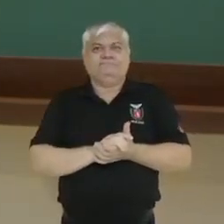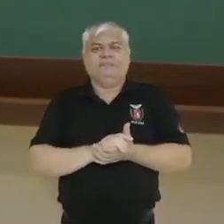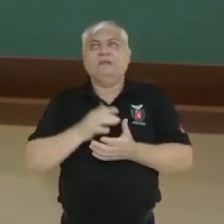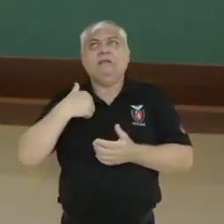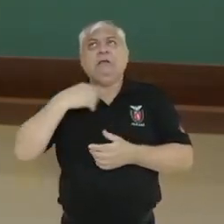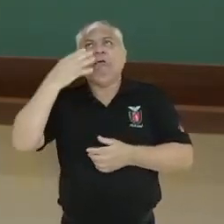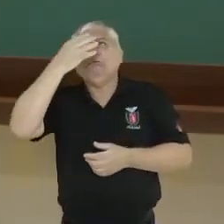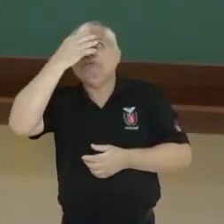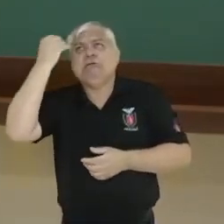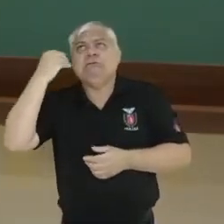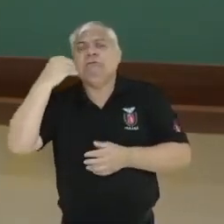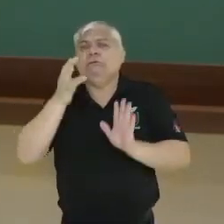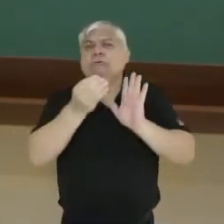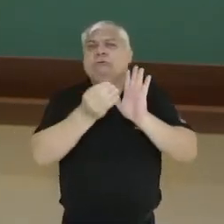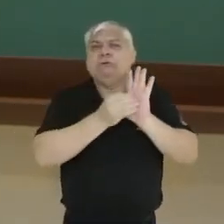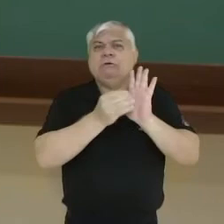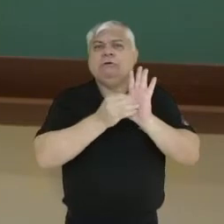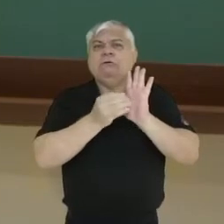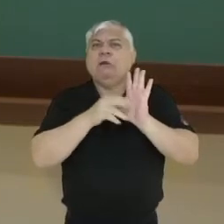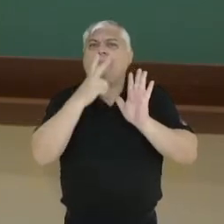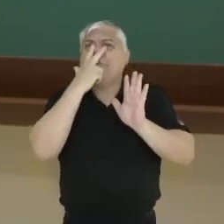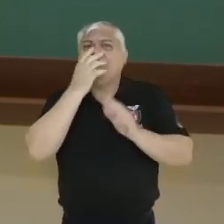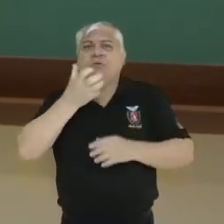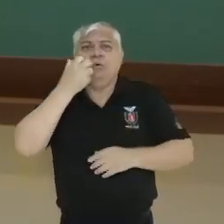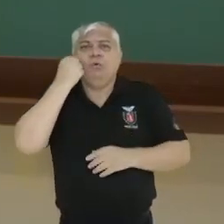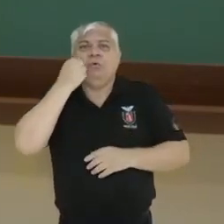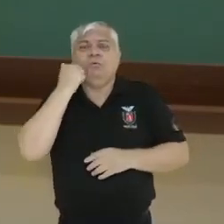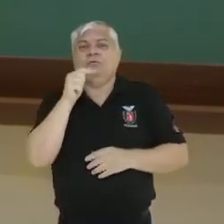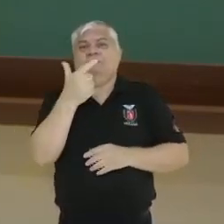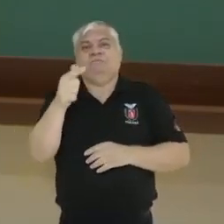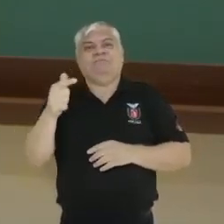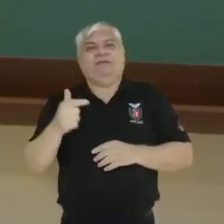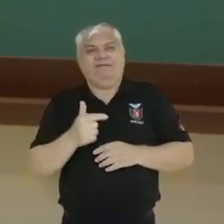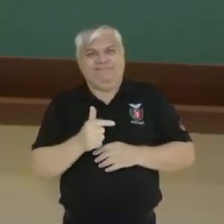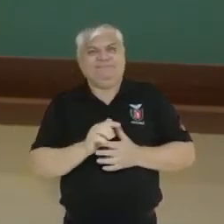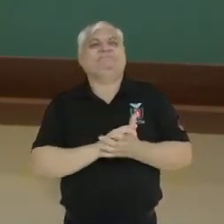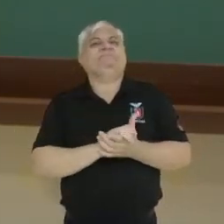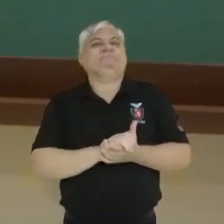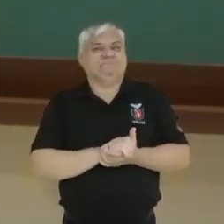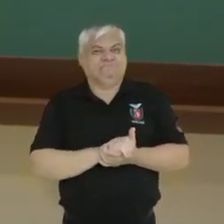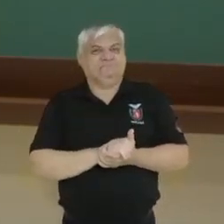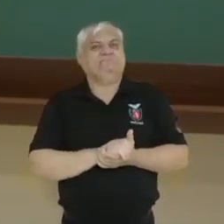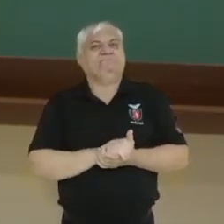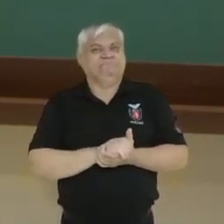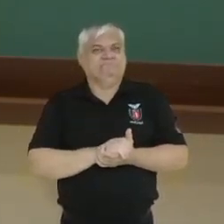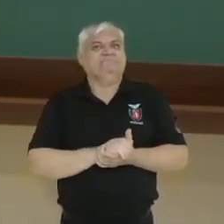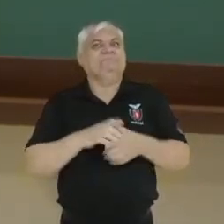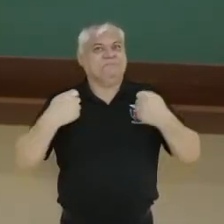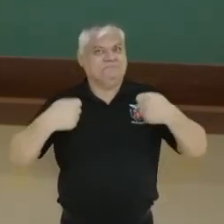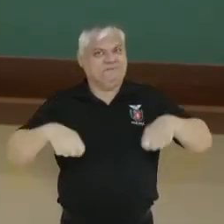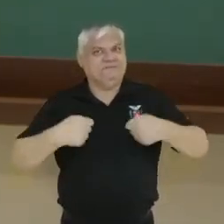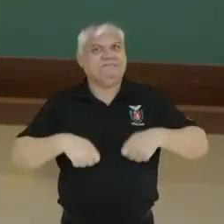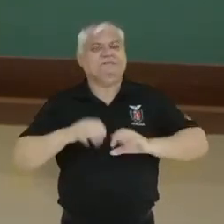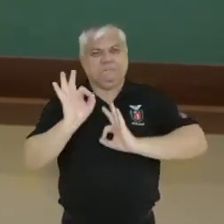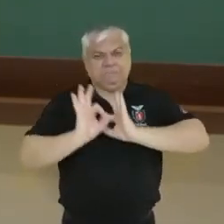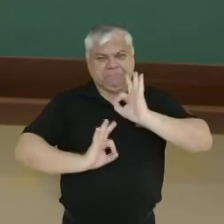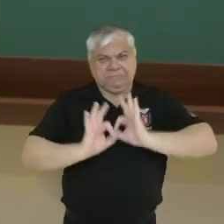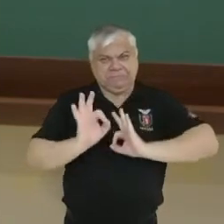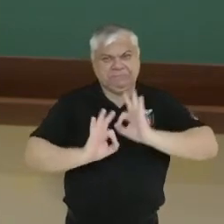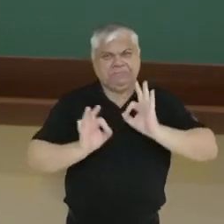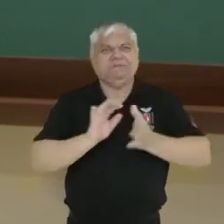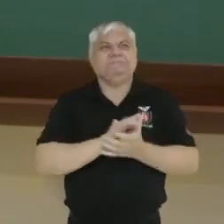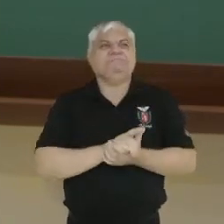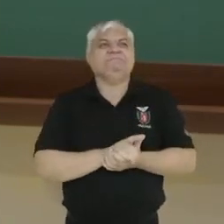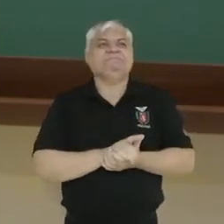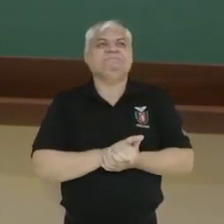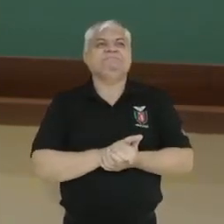e, consequentemente, acha que está tendo lucro e às vezes não está tendo o lucro necessário para manter o seu negócio. Que